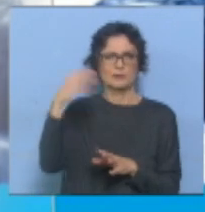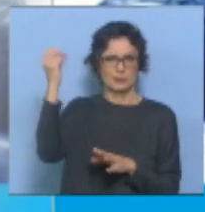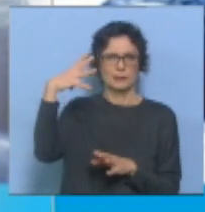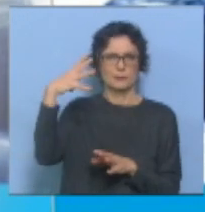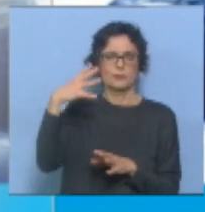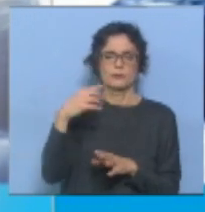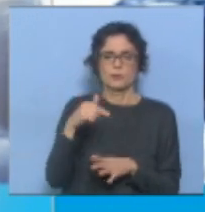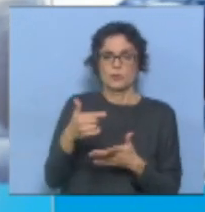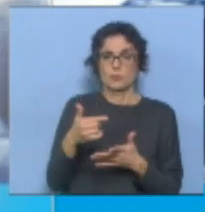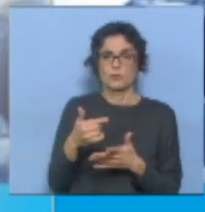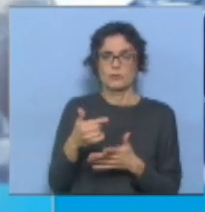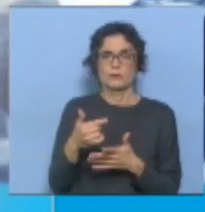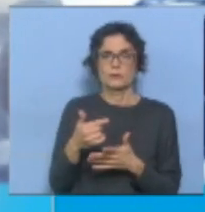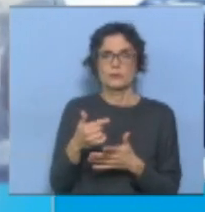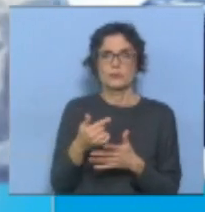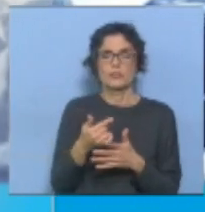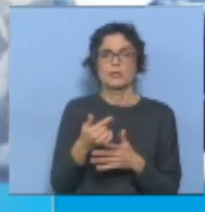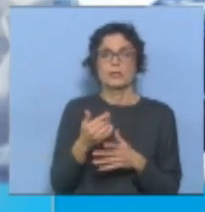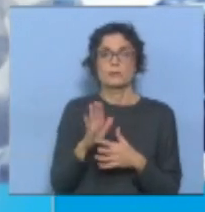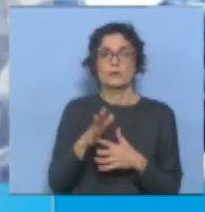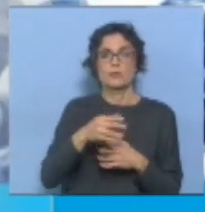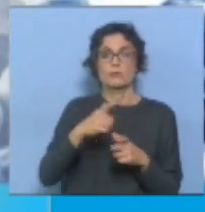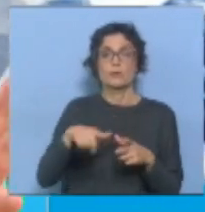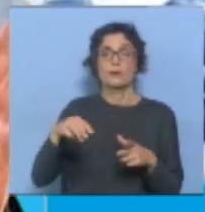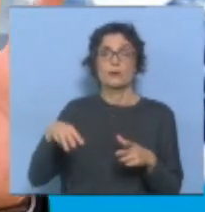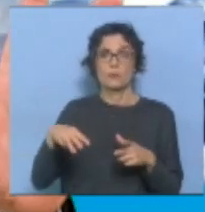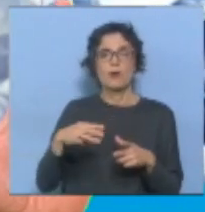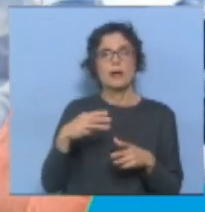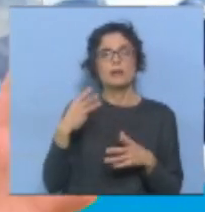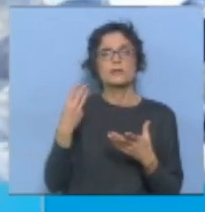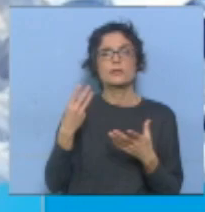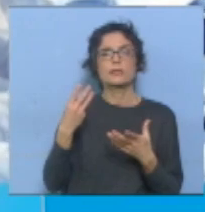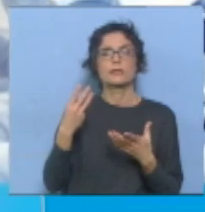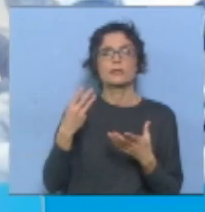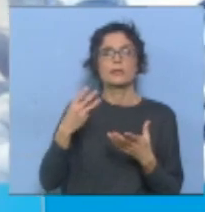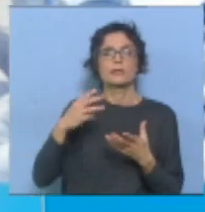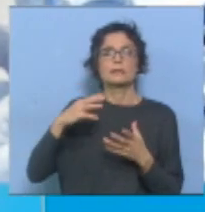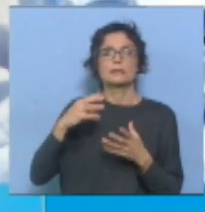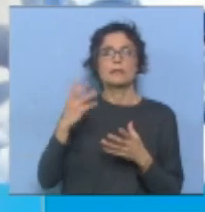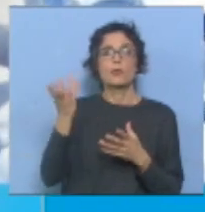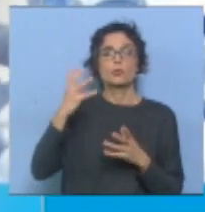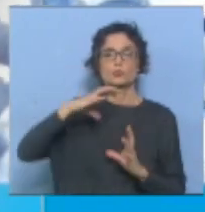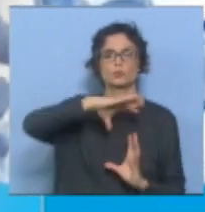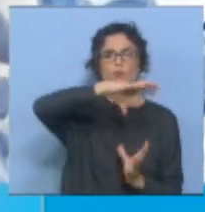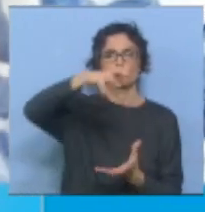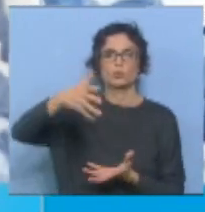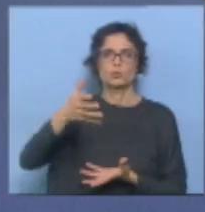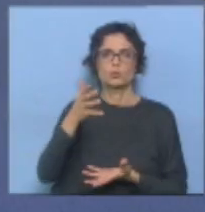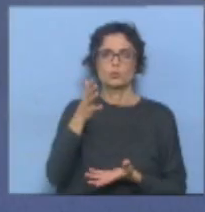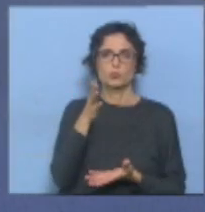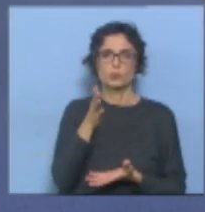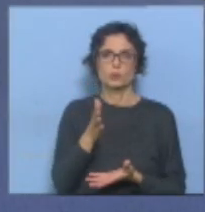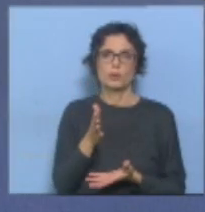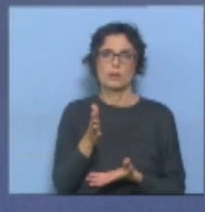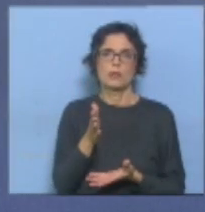muito marcada pela espiritualidade oriental, fala-se muito no ser iluminado. E o ser iluminado é chegar a